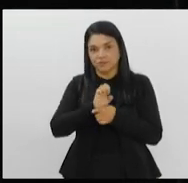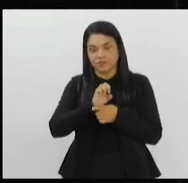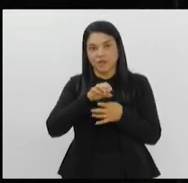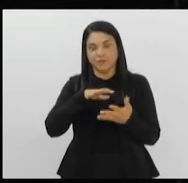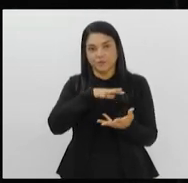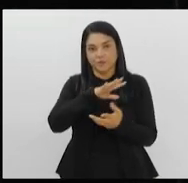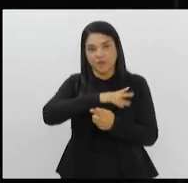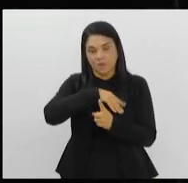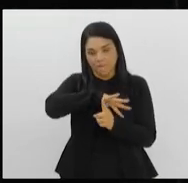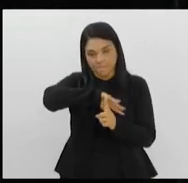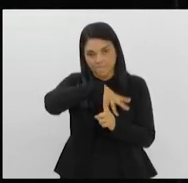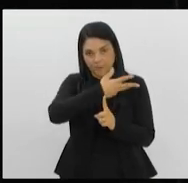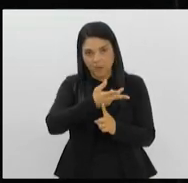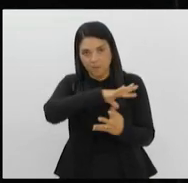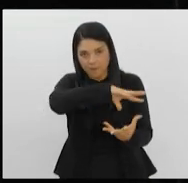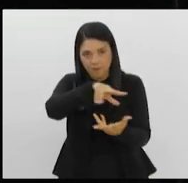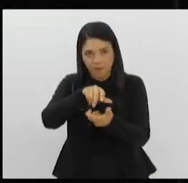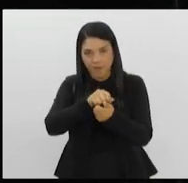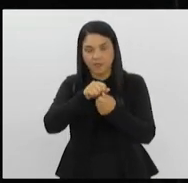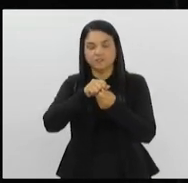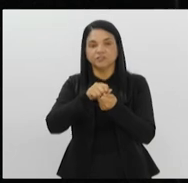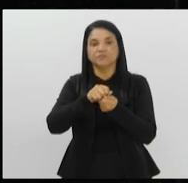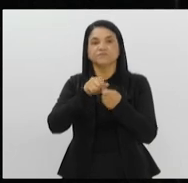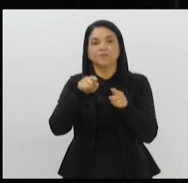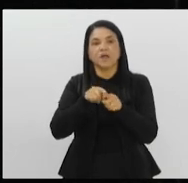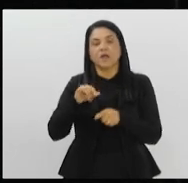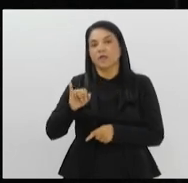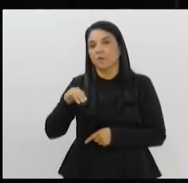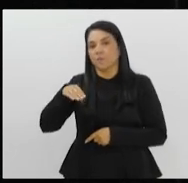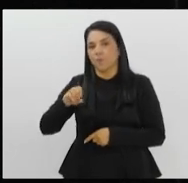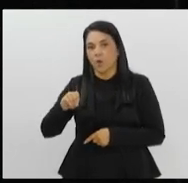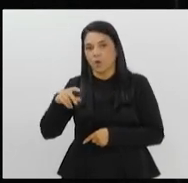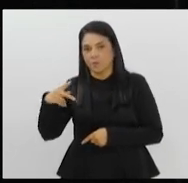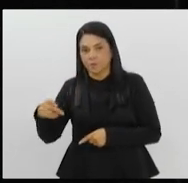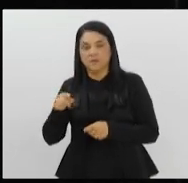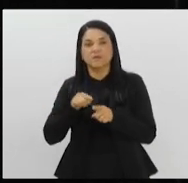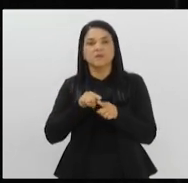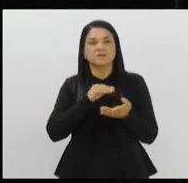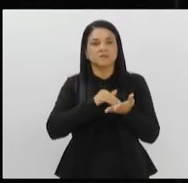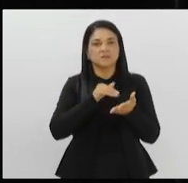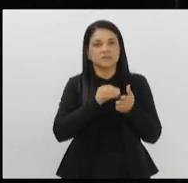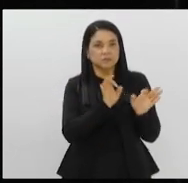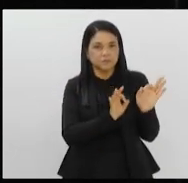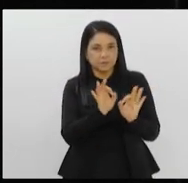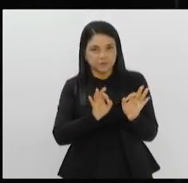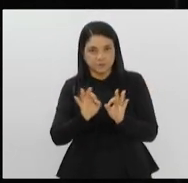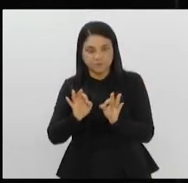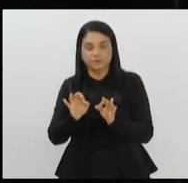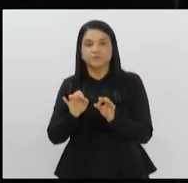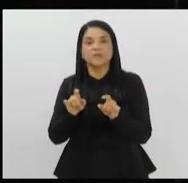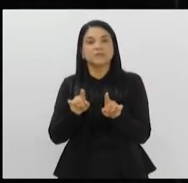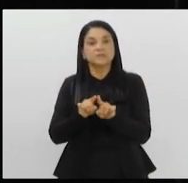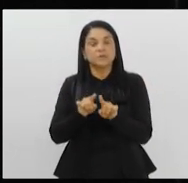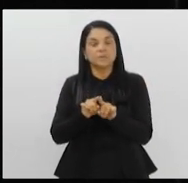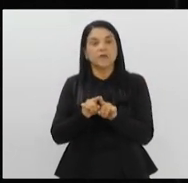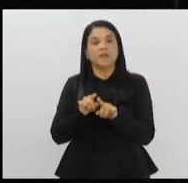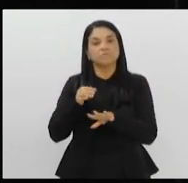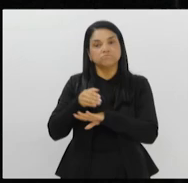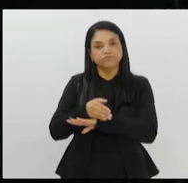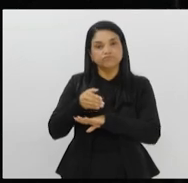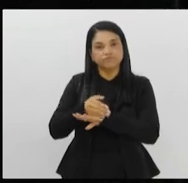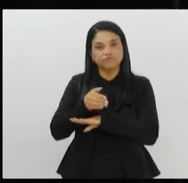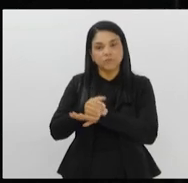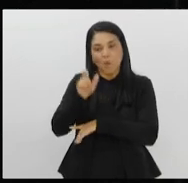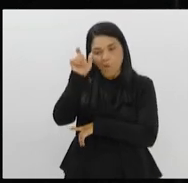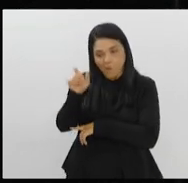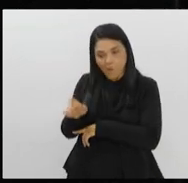e Sustentabilidade, a EMOP, Secretaria de Planejamento, e também com a presença do